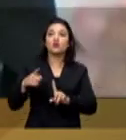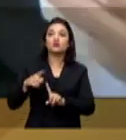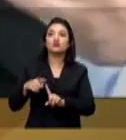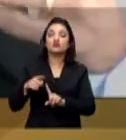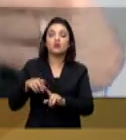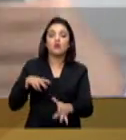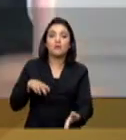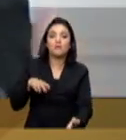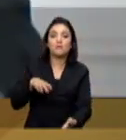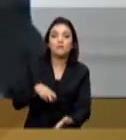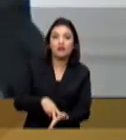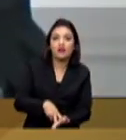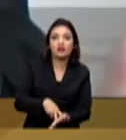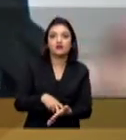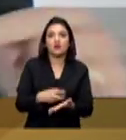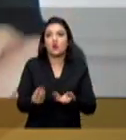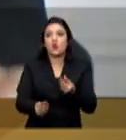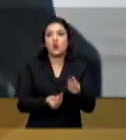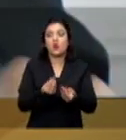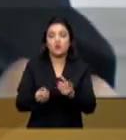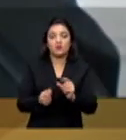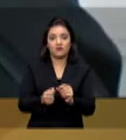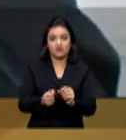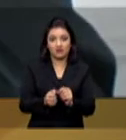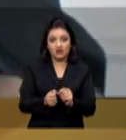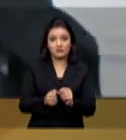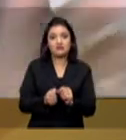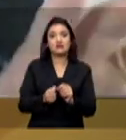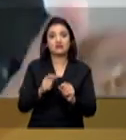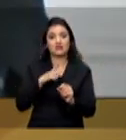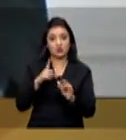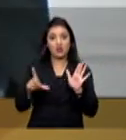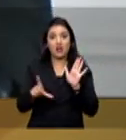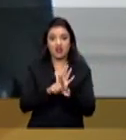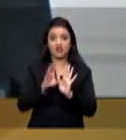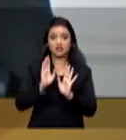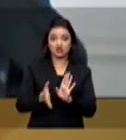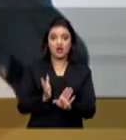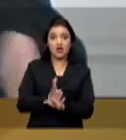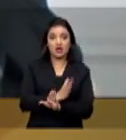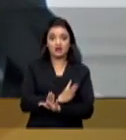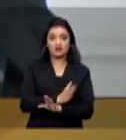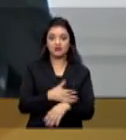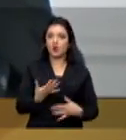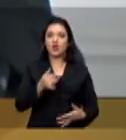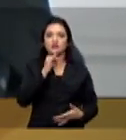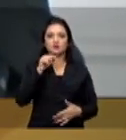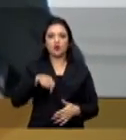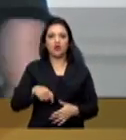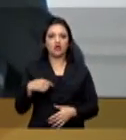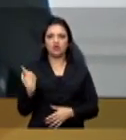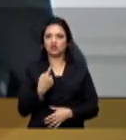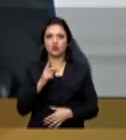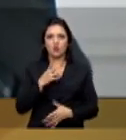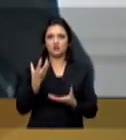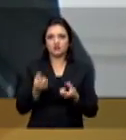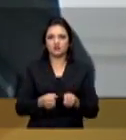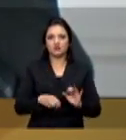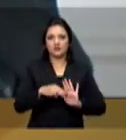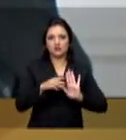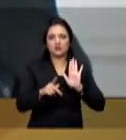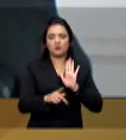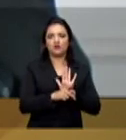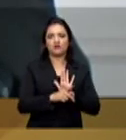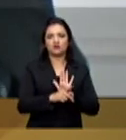sanções, previamente e em lei formal, tanto que não admitimos aqui nem medida provisória para estabelecimento